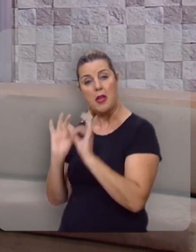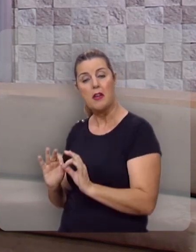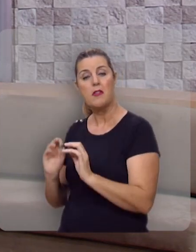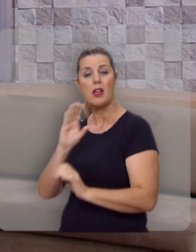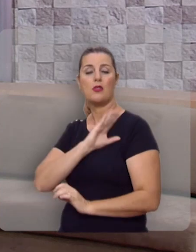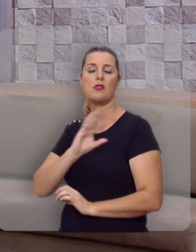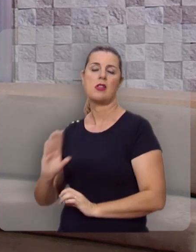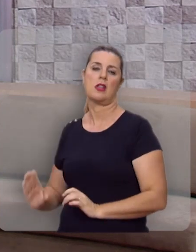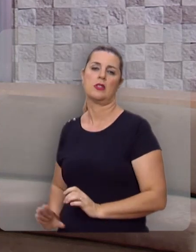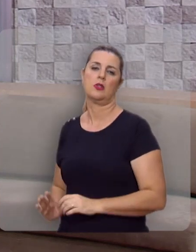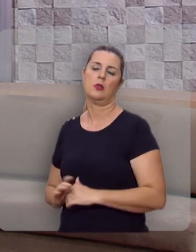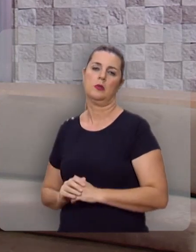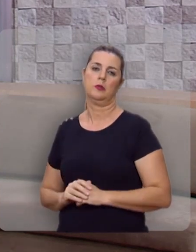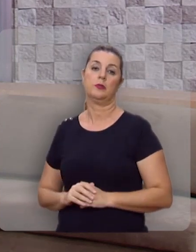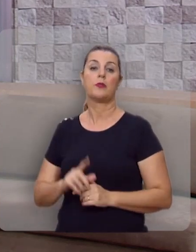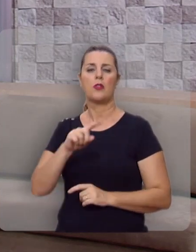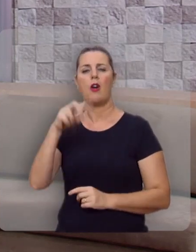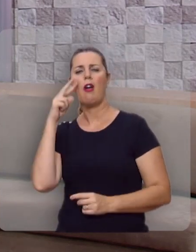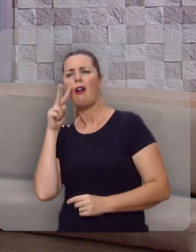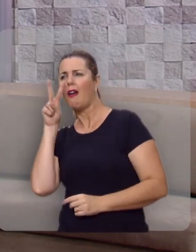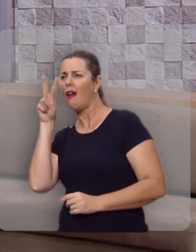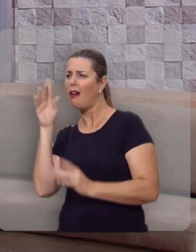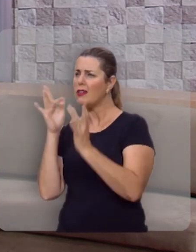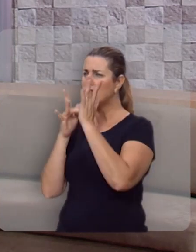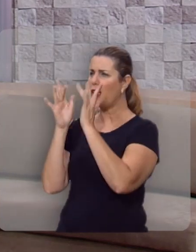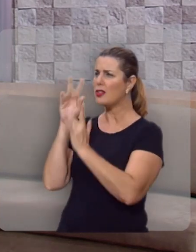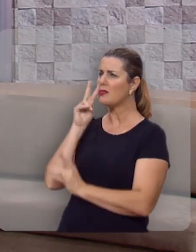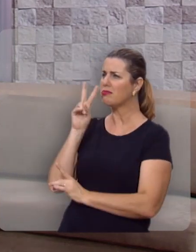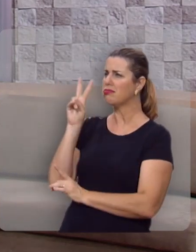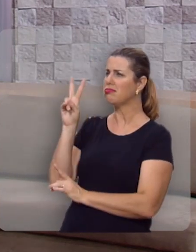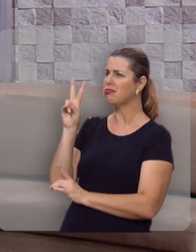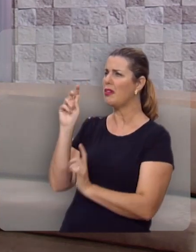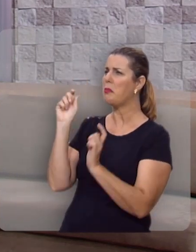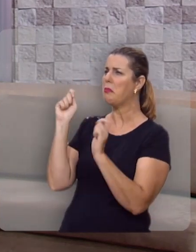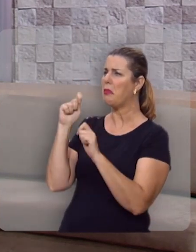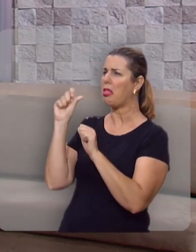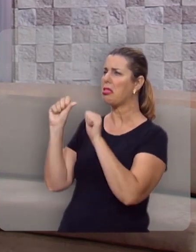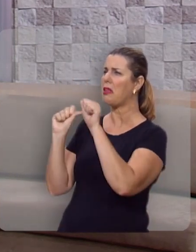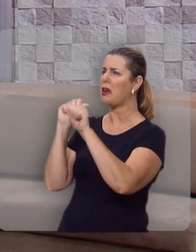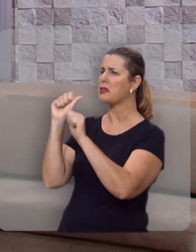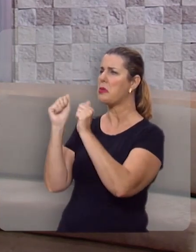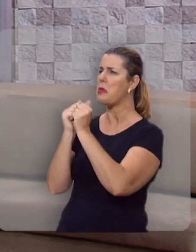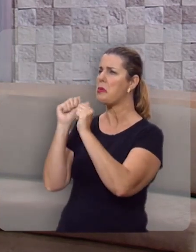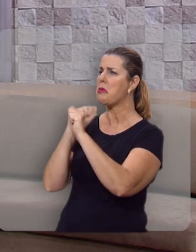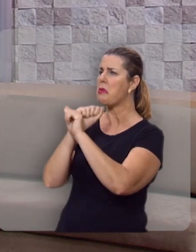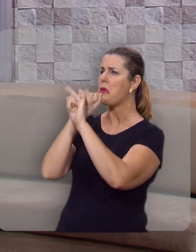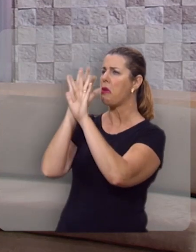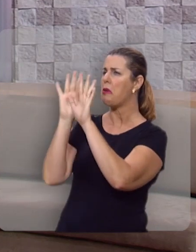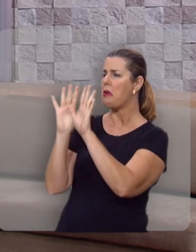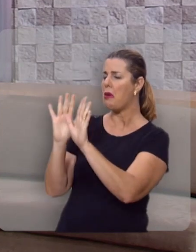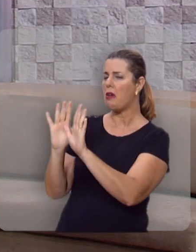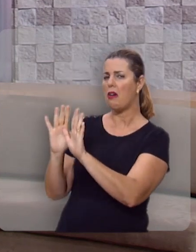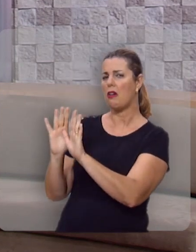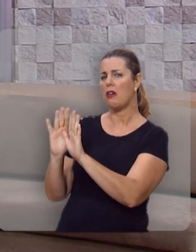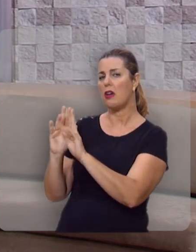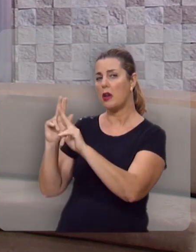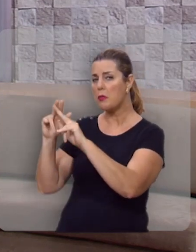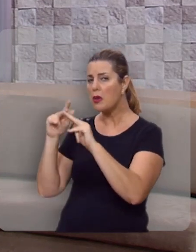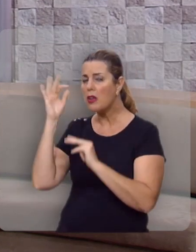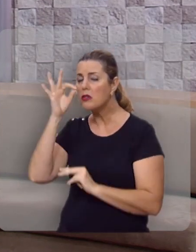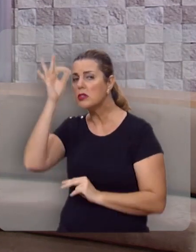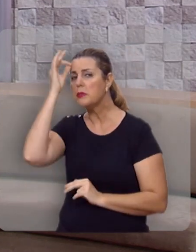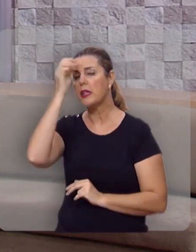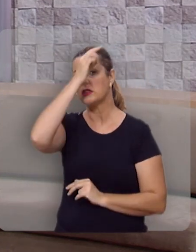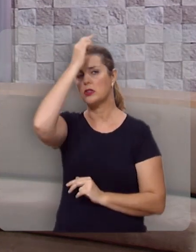perfeito, é Cristo. Você olha para Ele e você vai sendo transformado de glória em glória